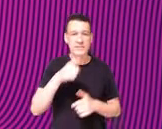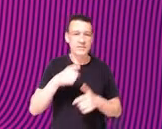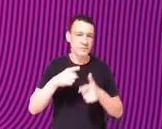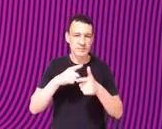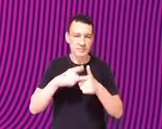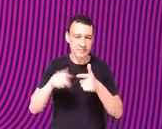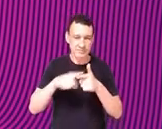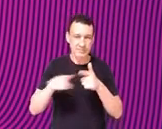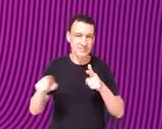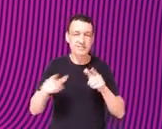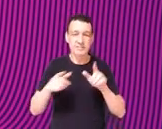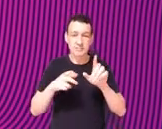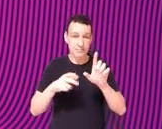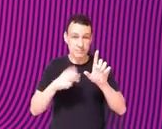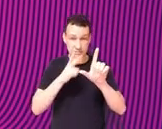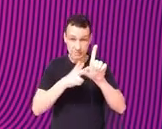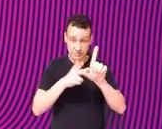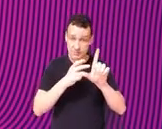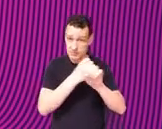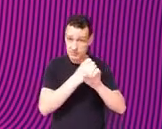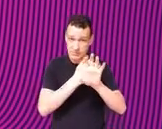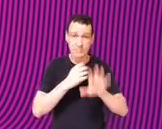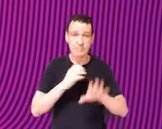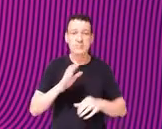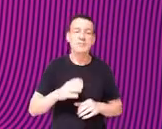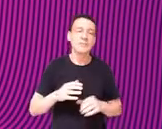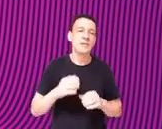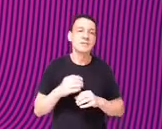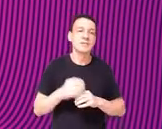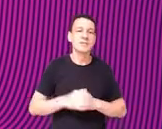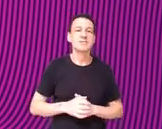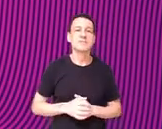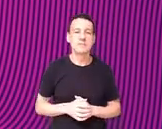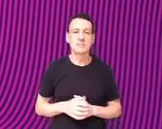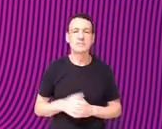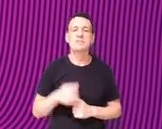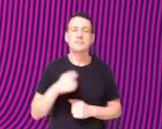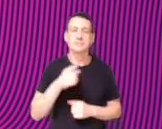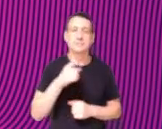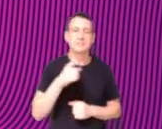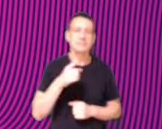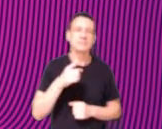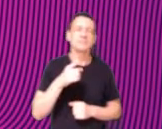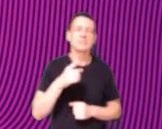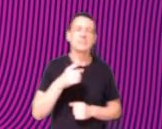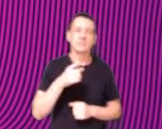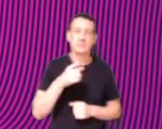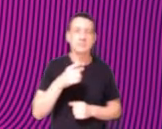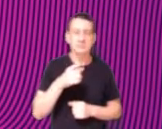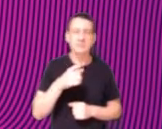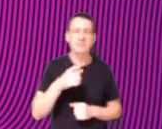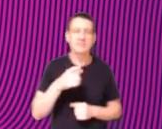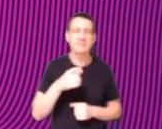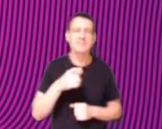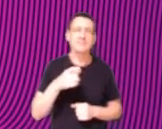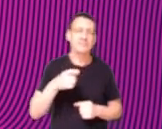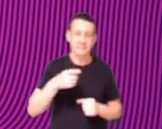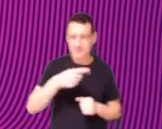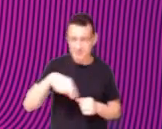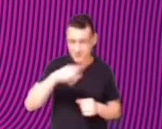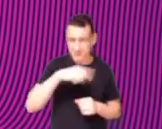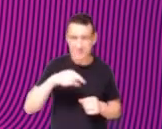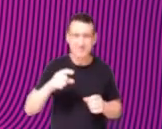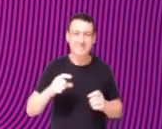grupo de pacientes que foram internados com quadros graves de insuficiência cardíaca e que, recorrendo à telemedicina, à tecnologia da